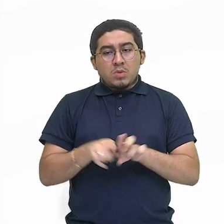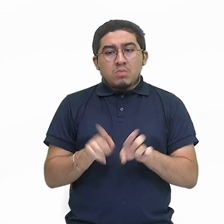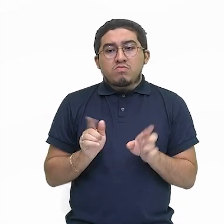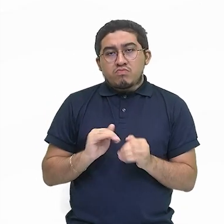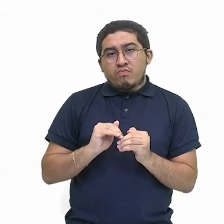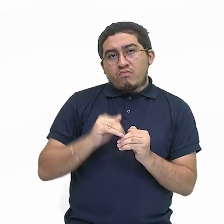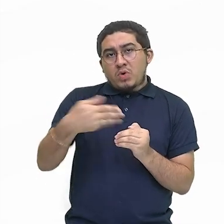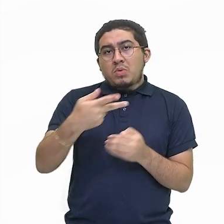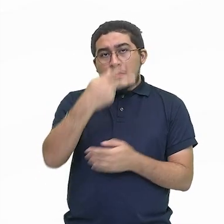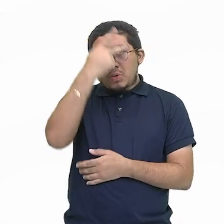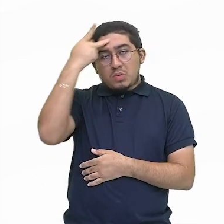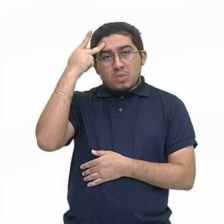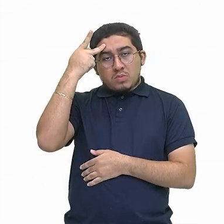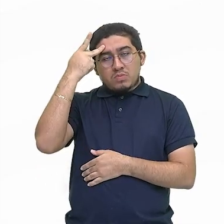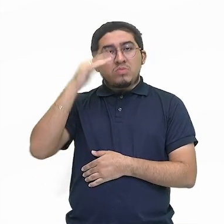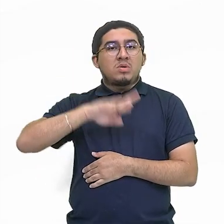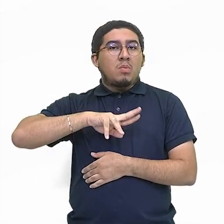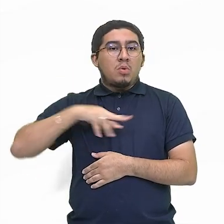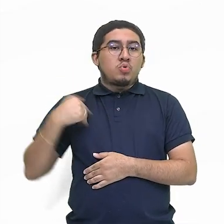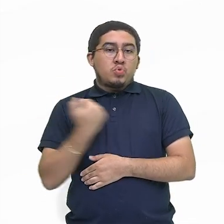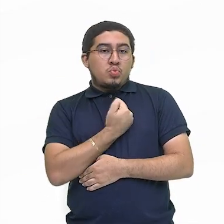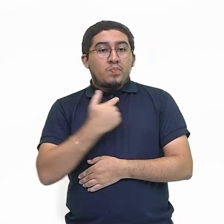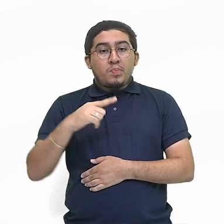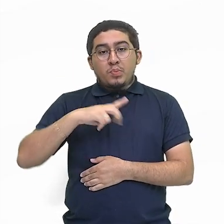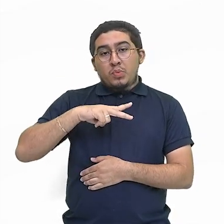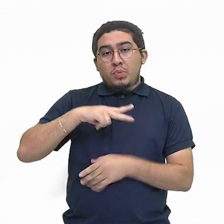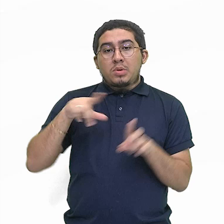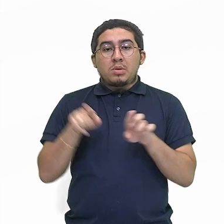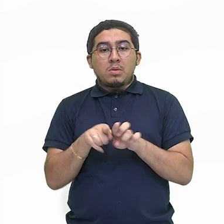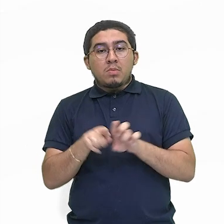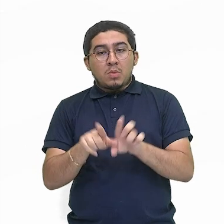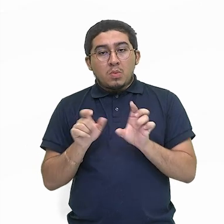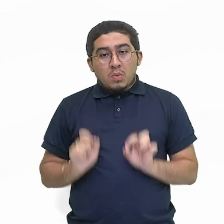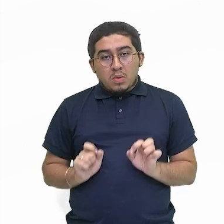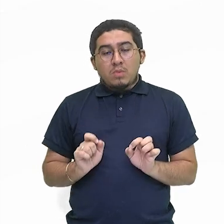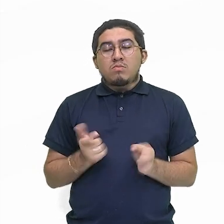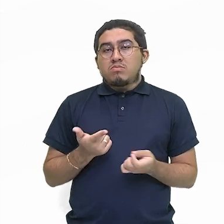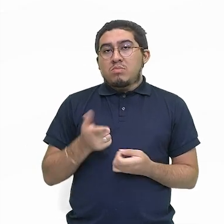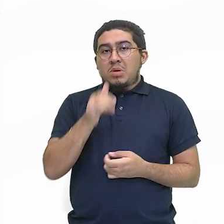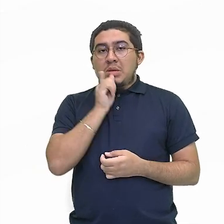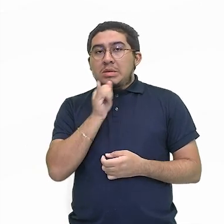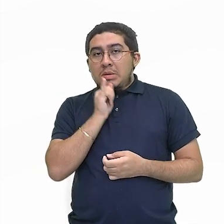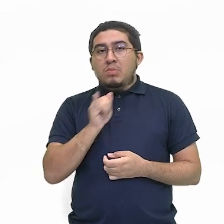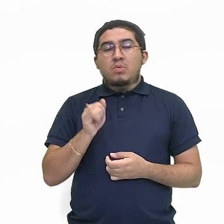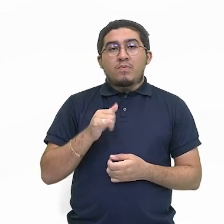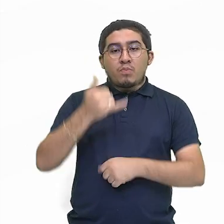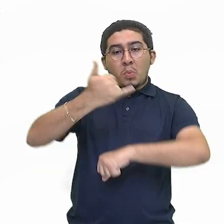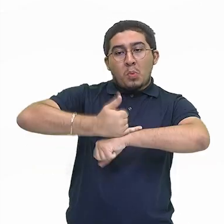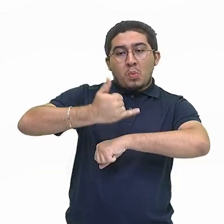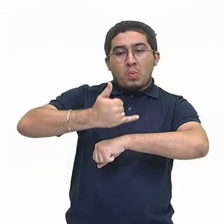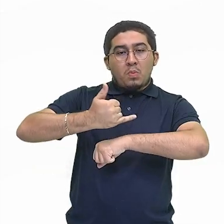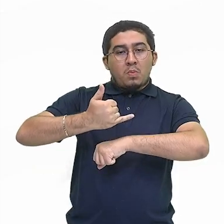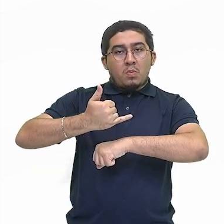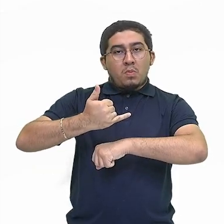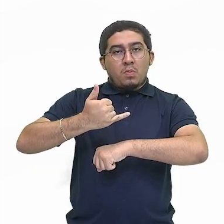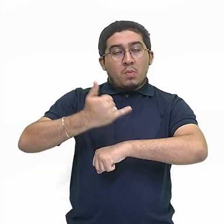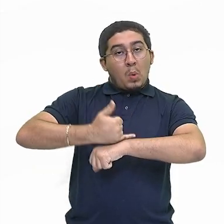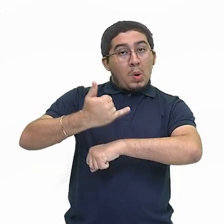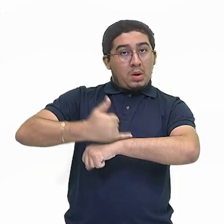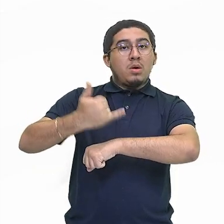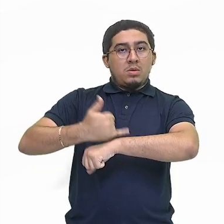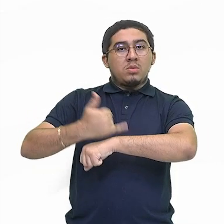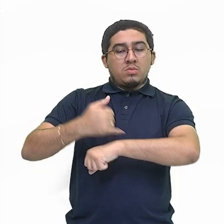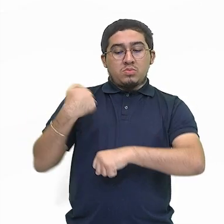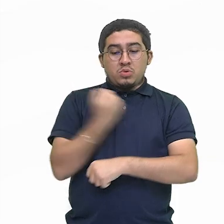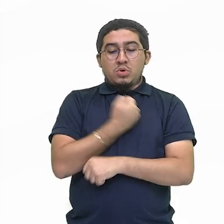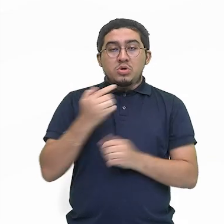indivíduo, ele não depende de nós. Por exemplo, vamos dar exemplo de um fato social. A moeda. Nós nascemos no Brasil e a nossa moeda é o